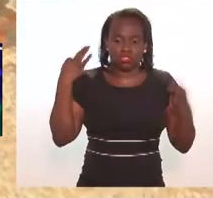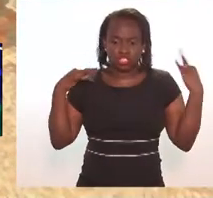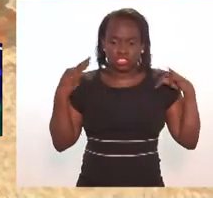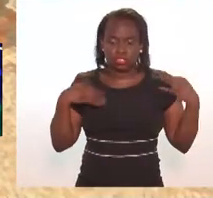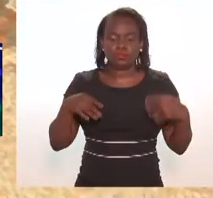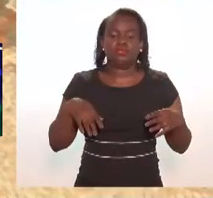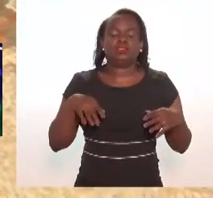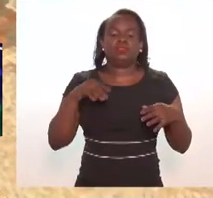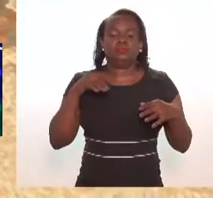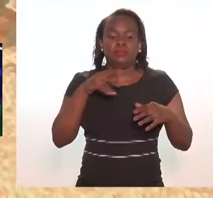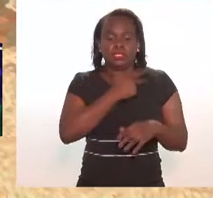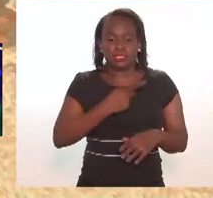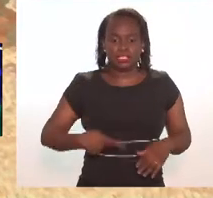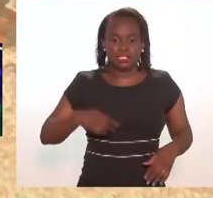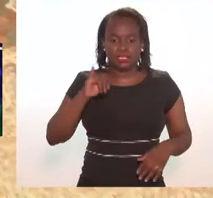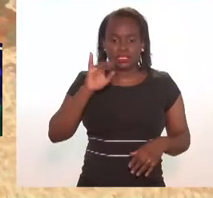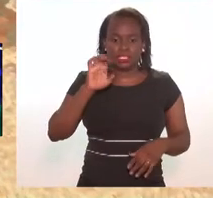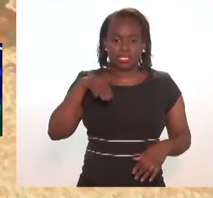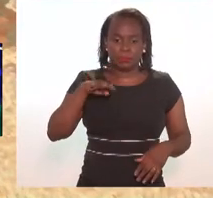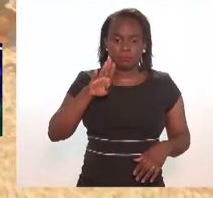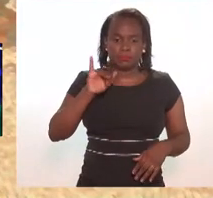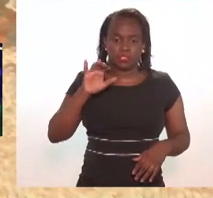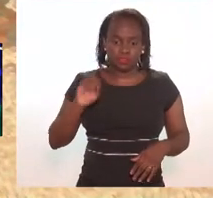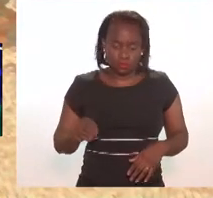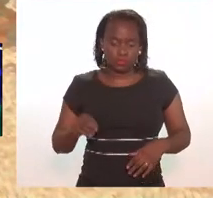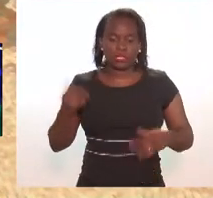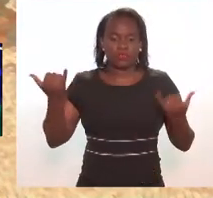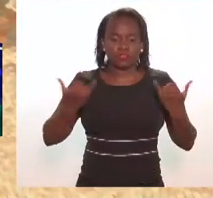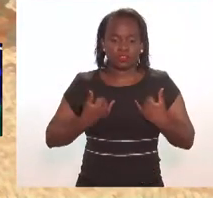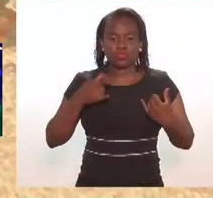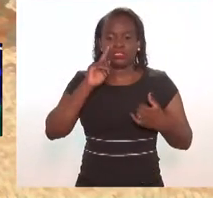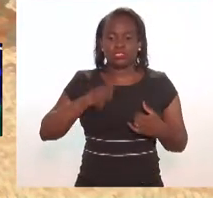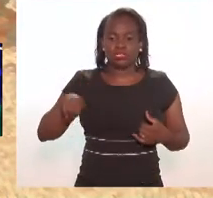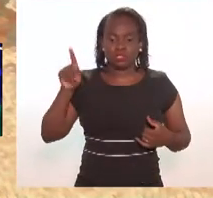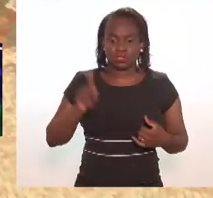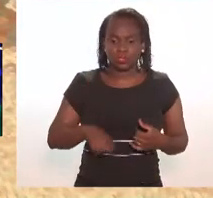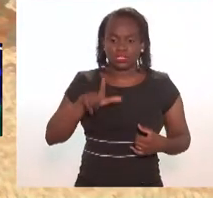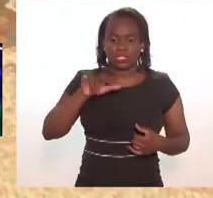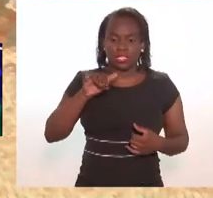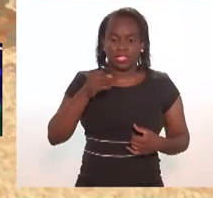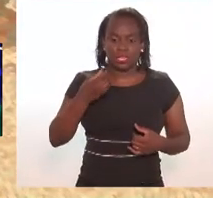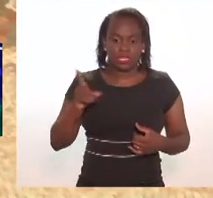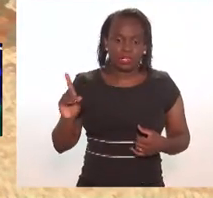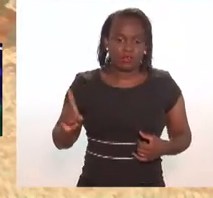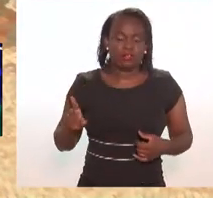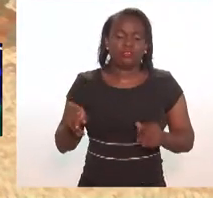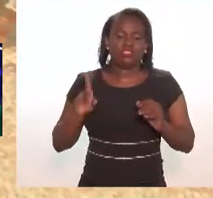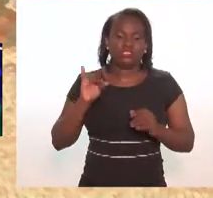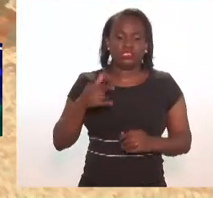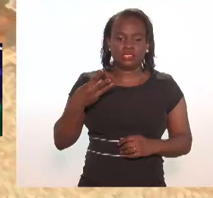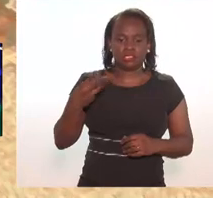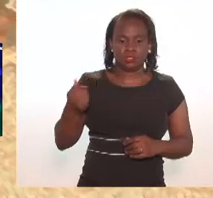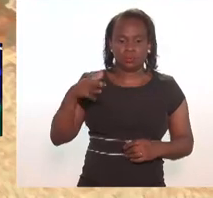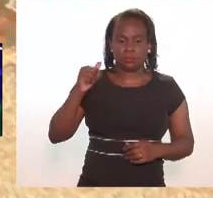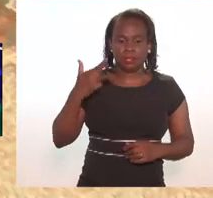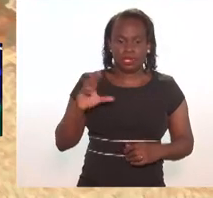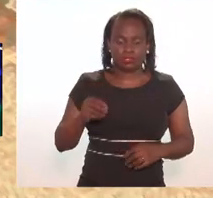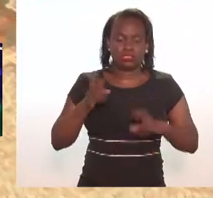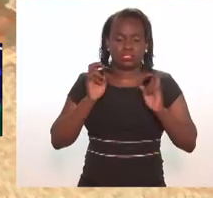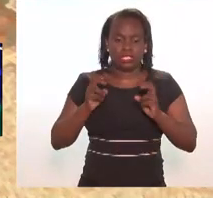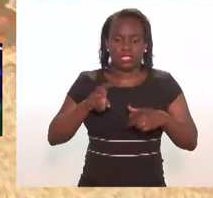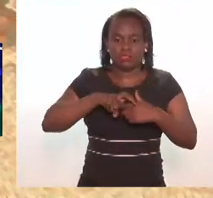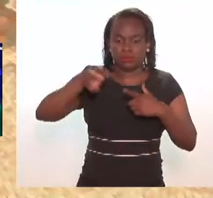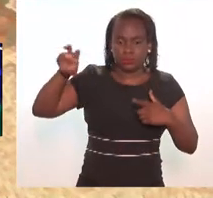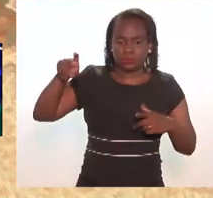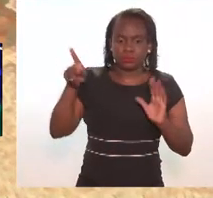do ICMBio, acabou de me dar a notícia do cancelamento do leilão do dia 31 de março dos trens do